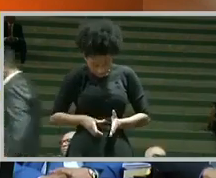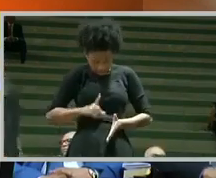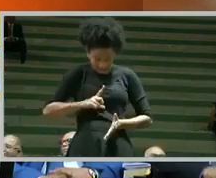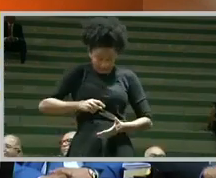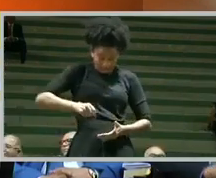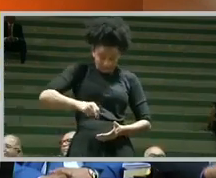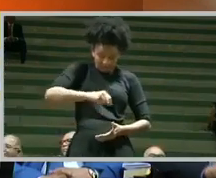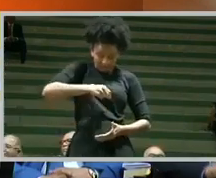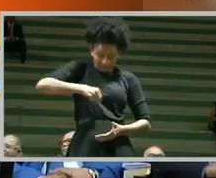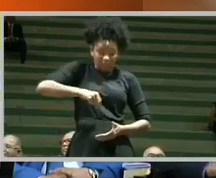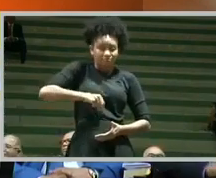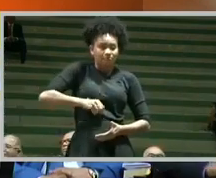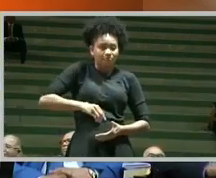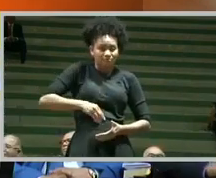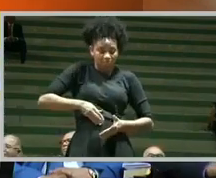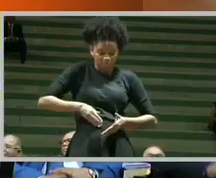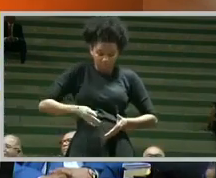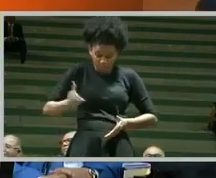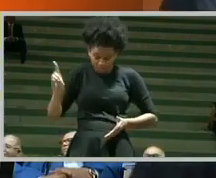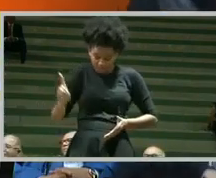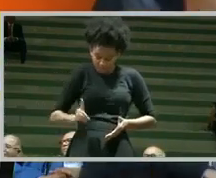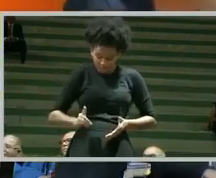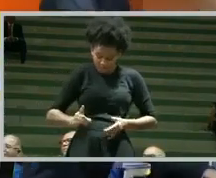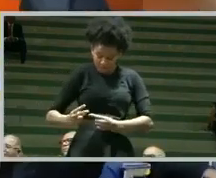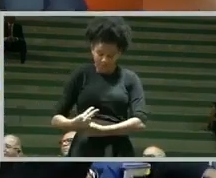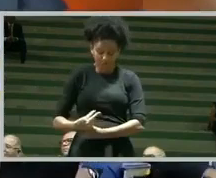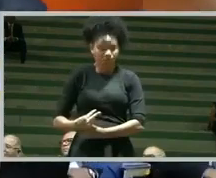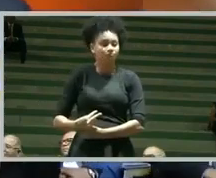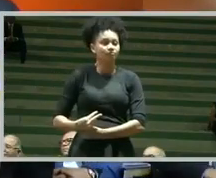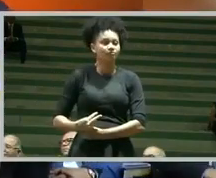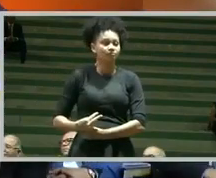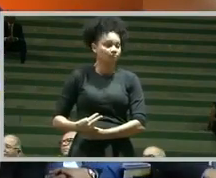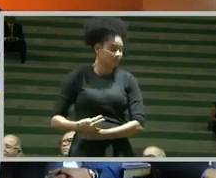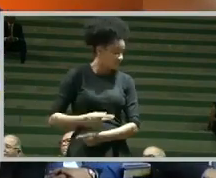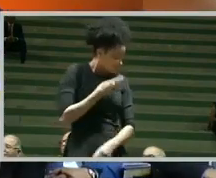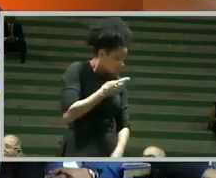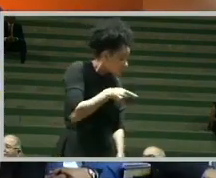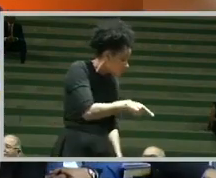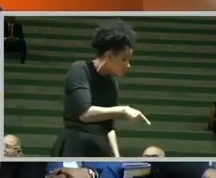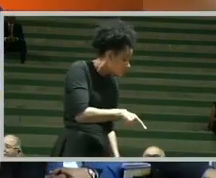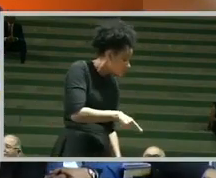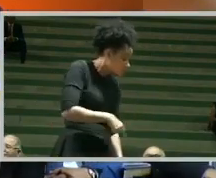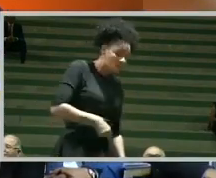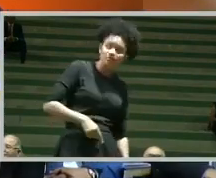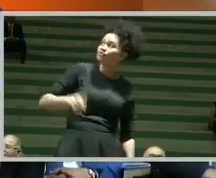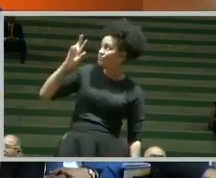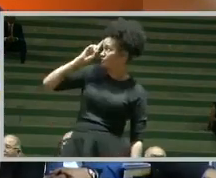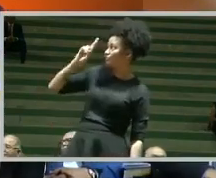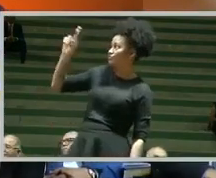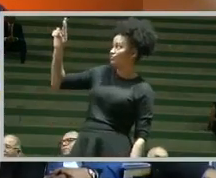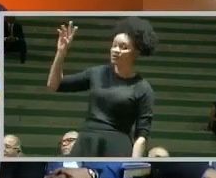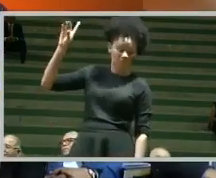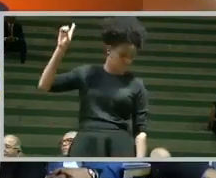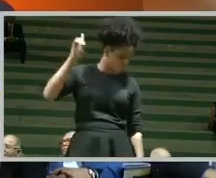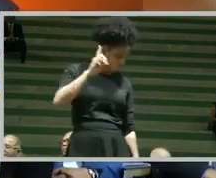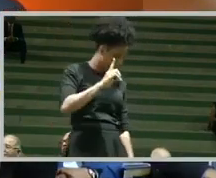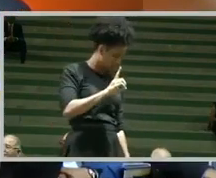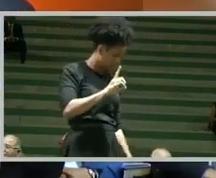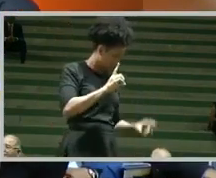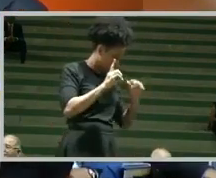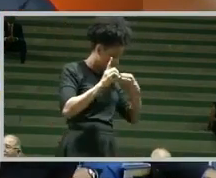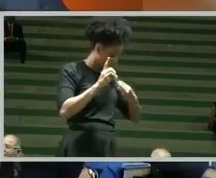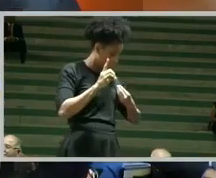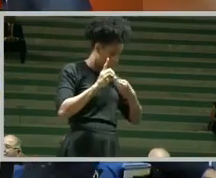lá. Quem é que está falando com você, Jeremias? É o Senhor. Eu ainda estou